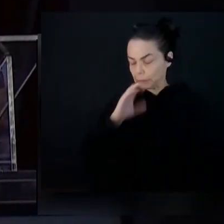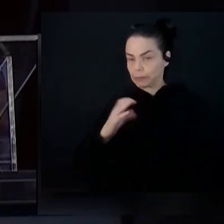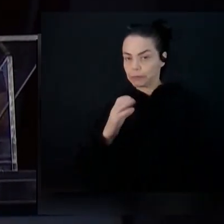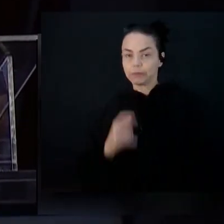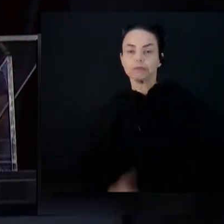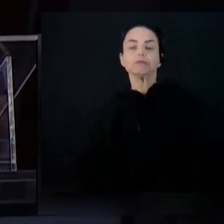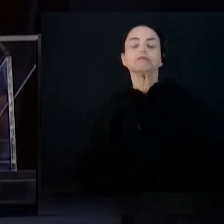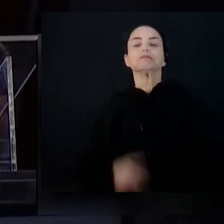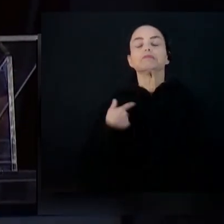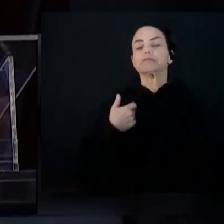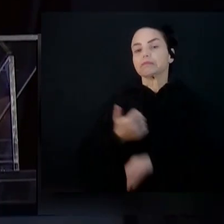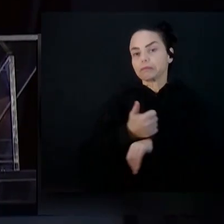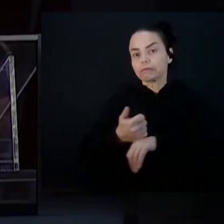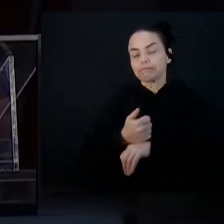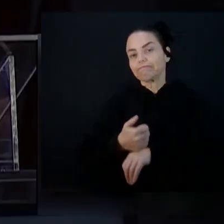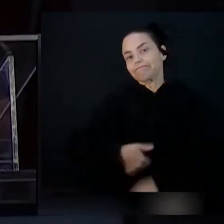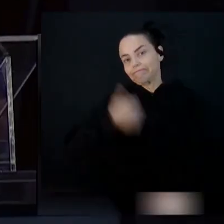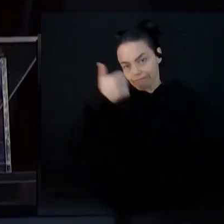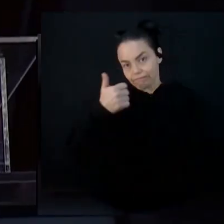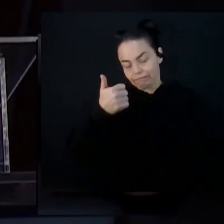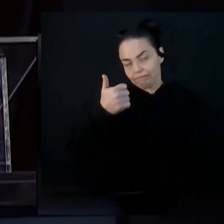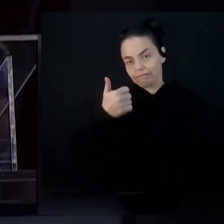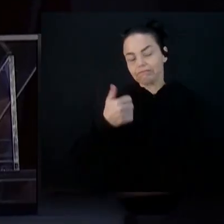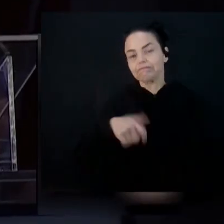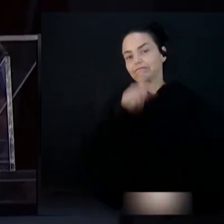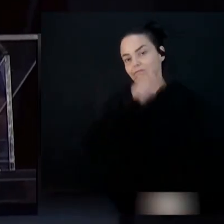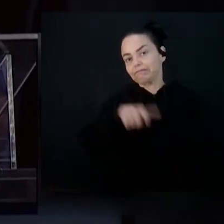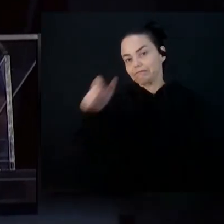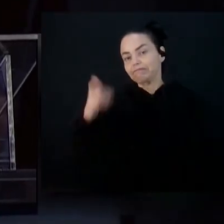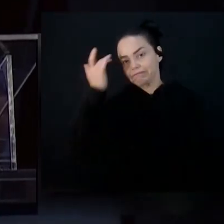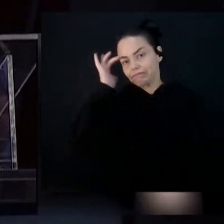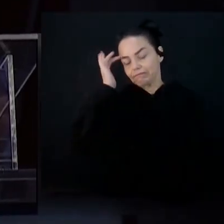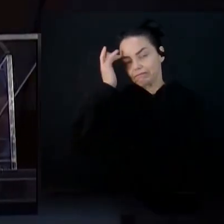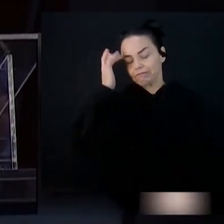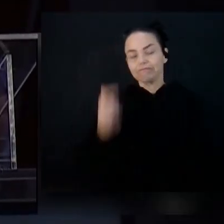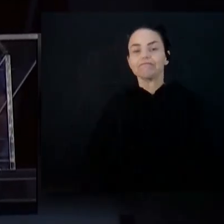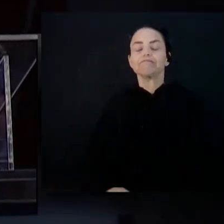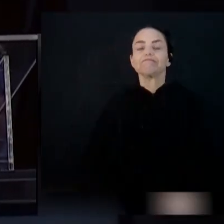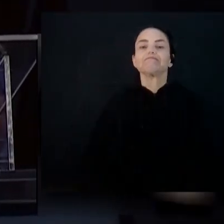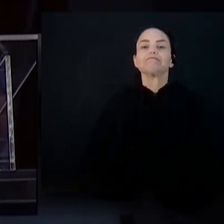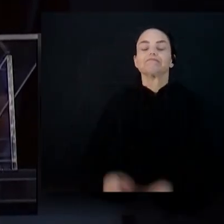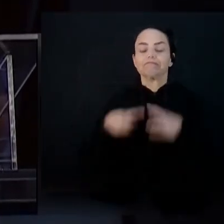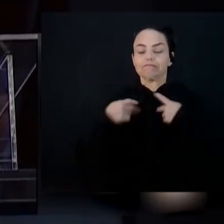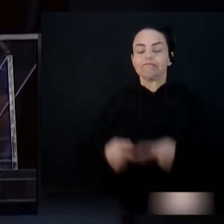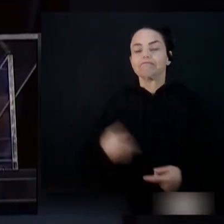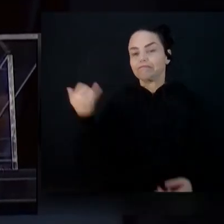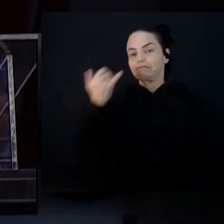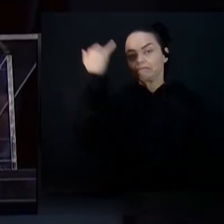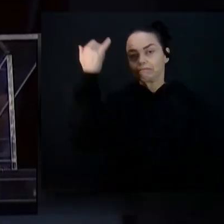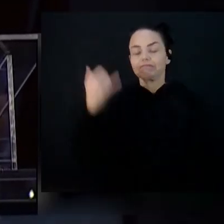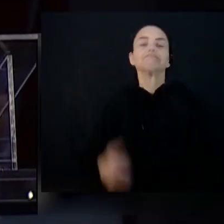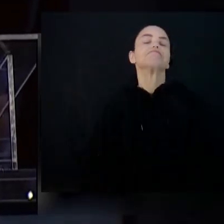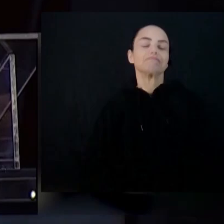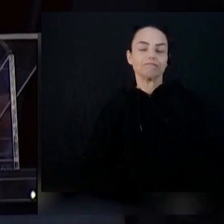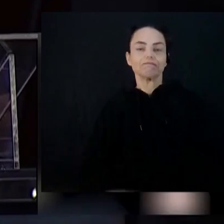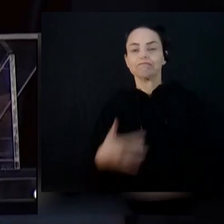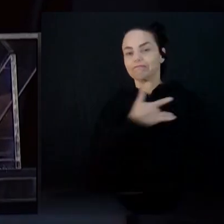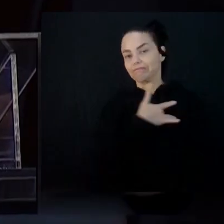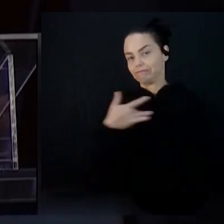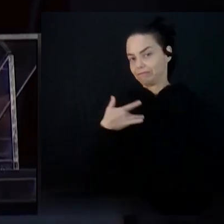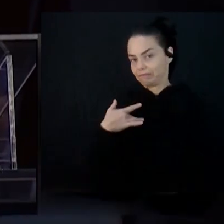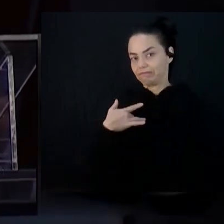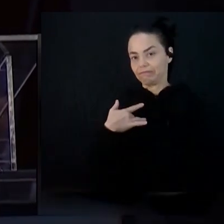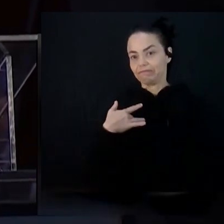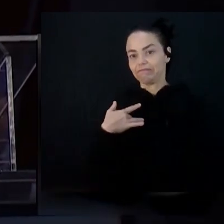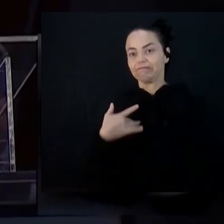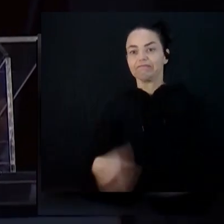profissão número 1 que as pessoas acham que o ser humano é importante é na área da saúde. Tem